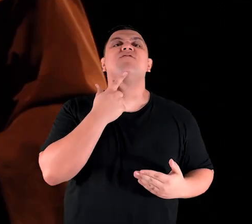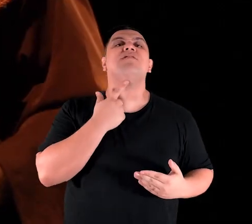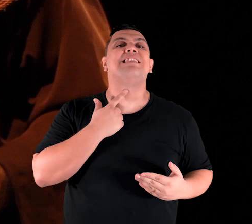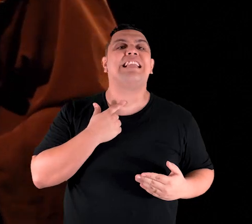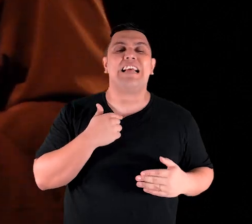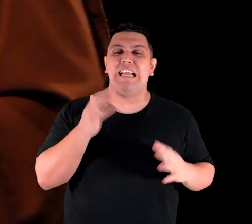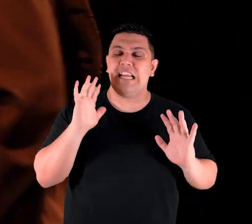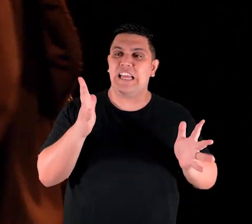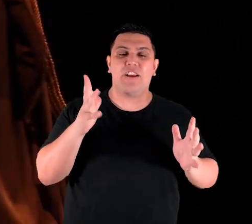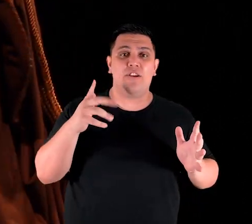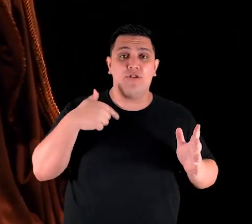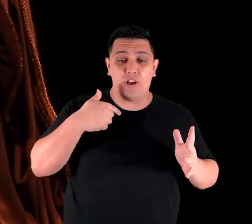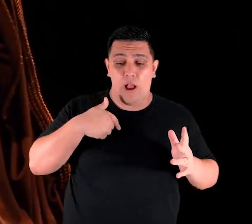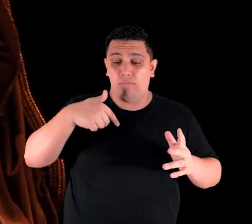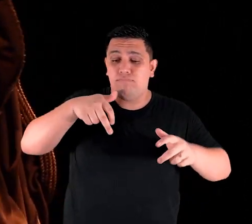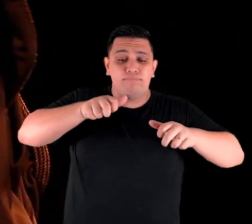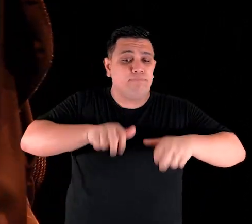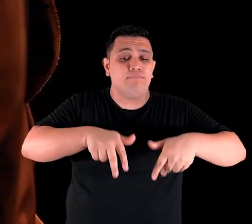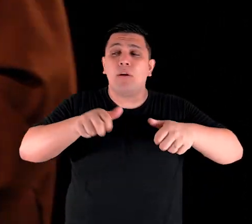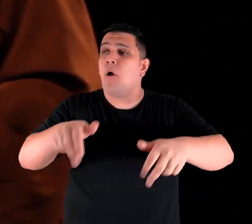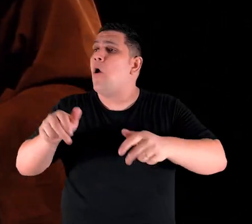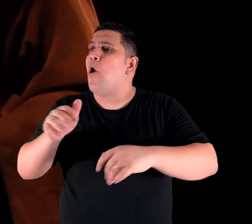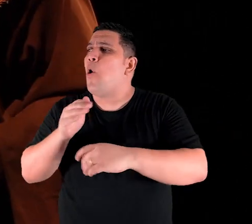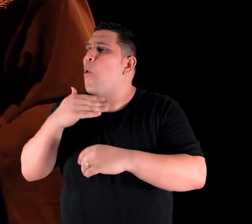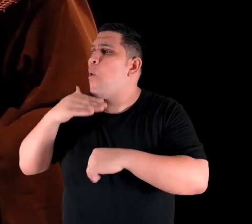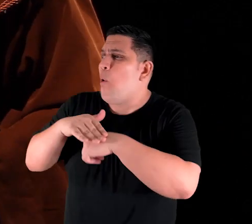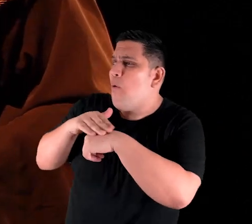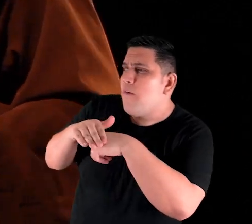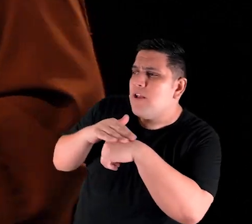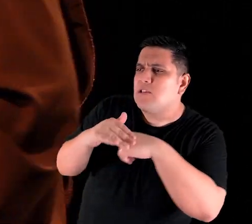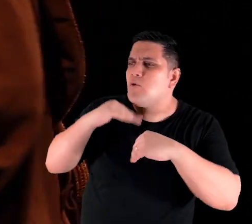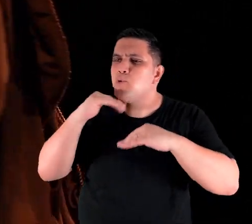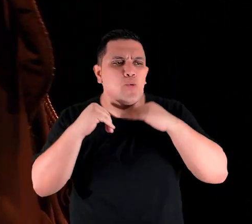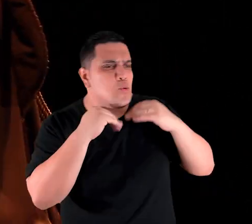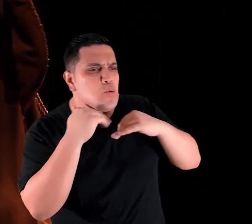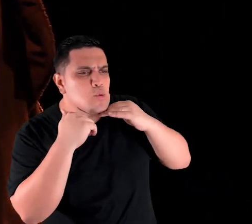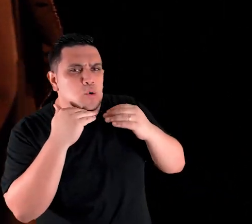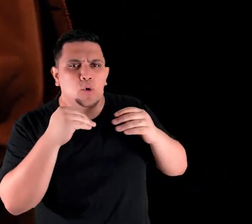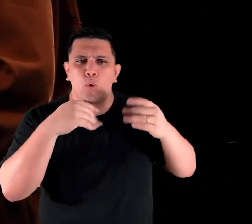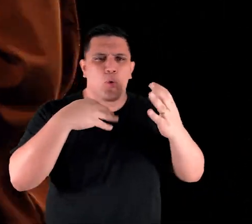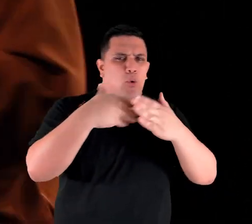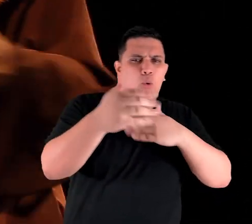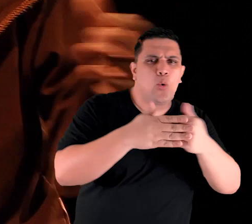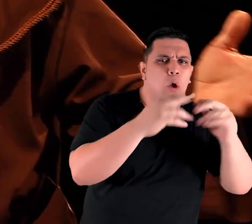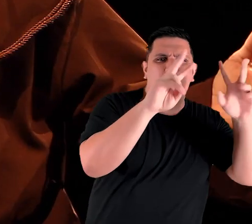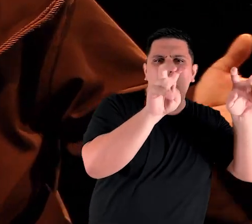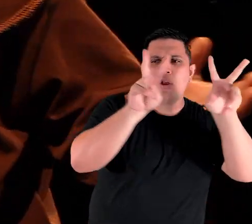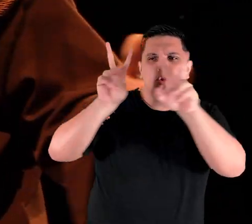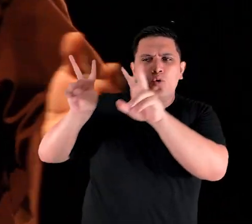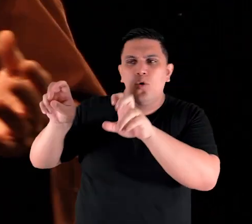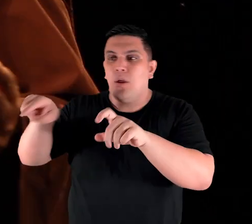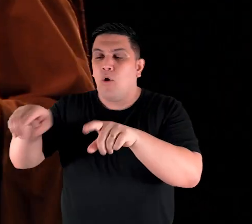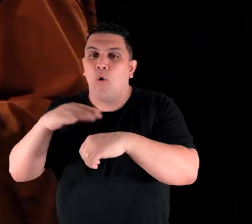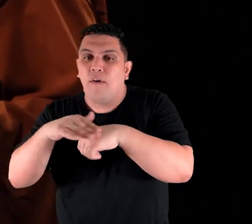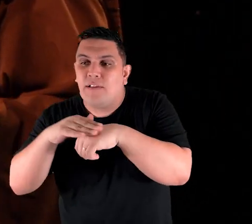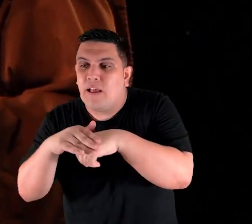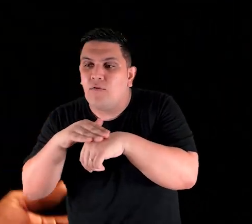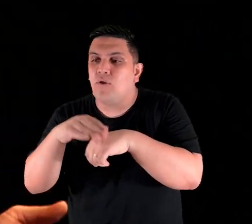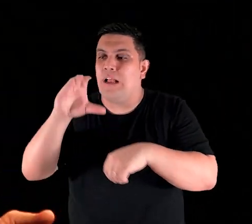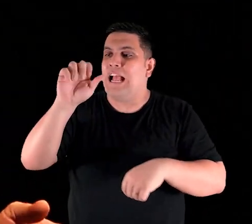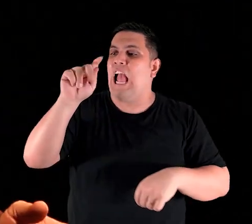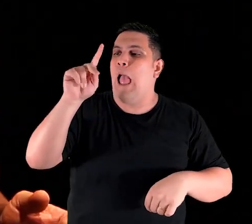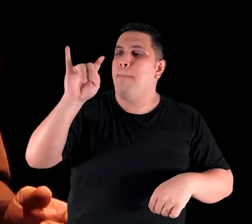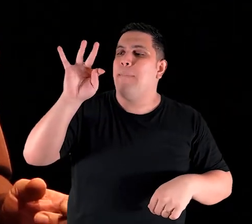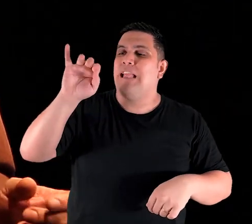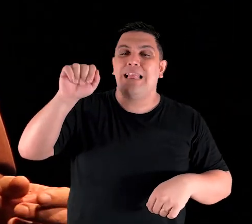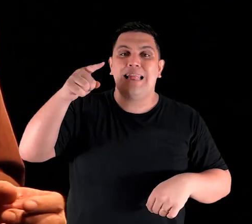estava nas vilas, conversando com todo mundo, dava com assuntos de toda ordem, conversava com os capitães. Até